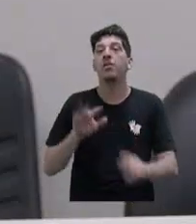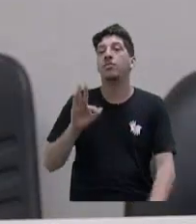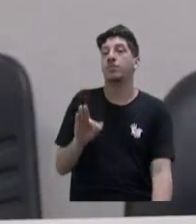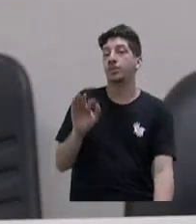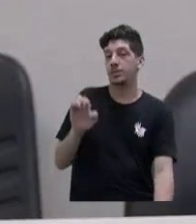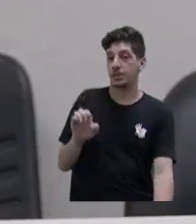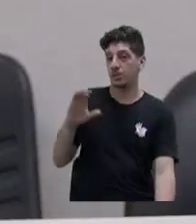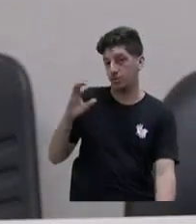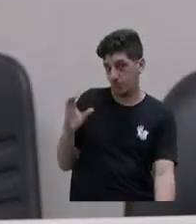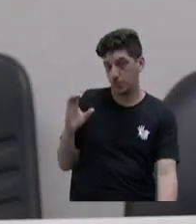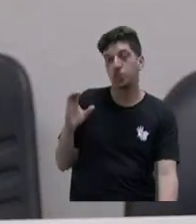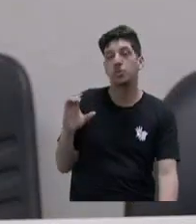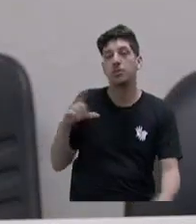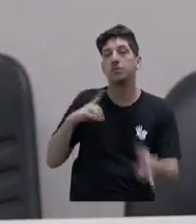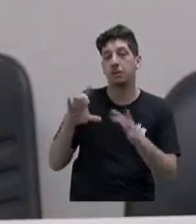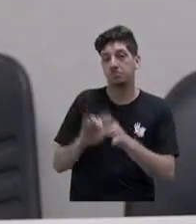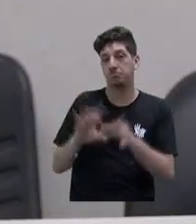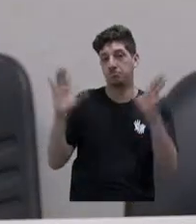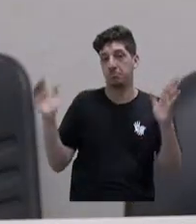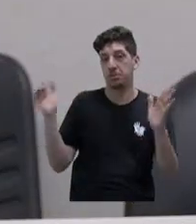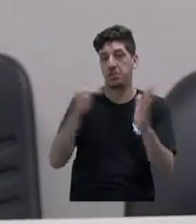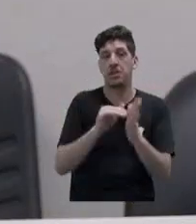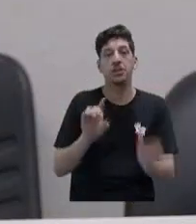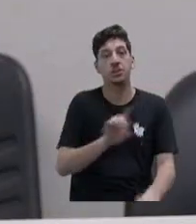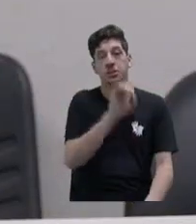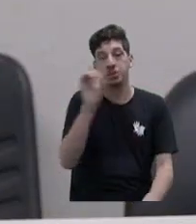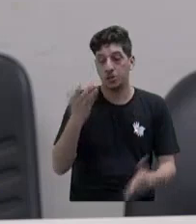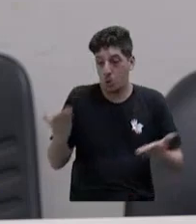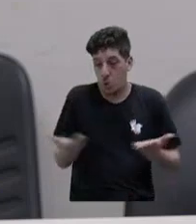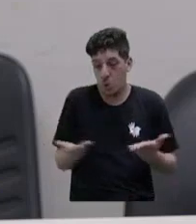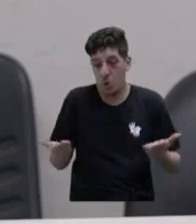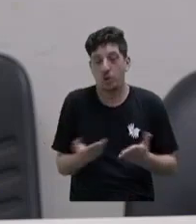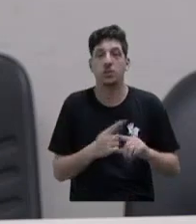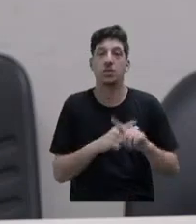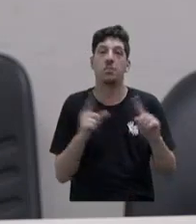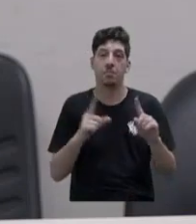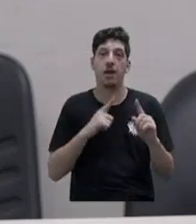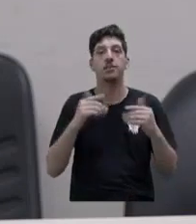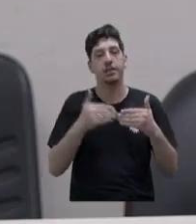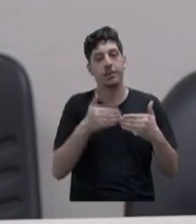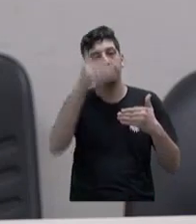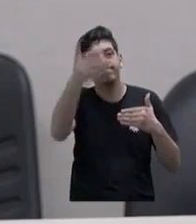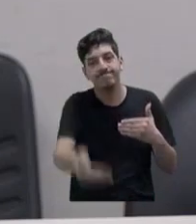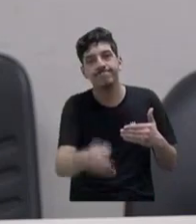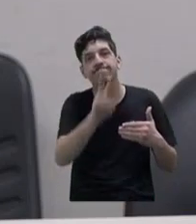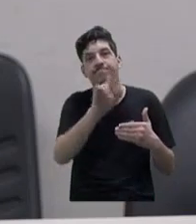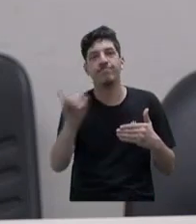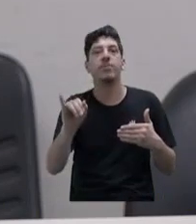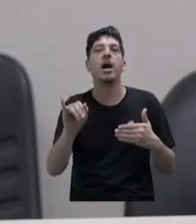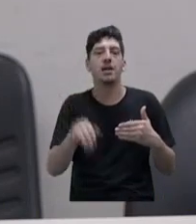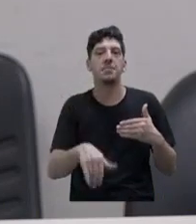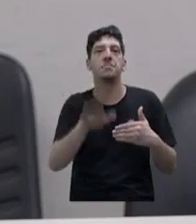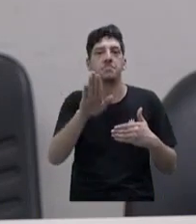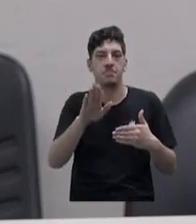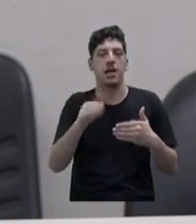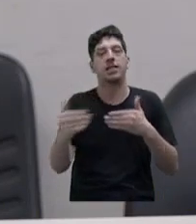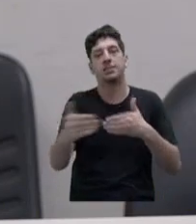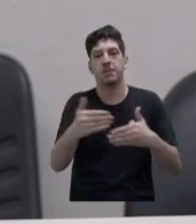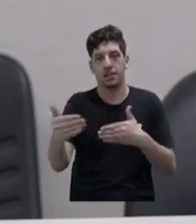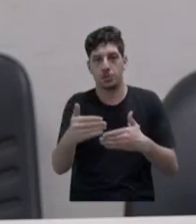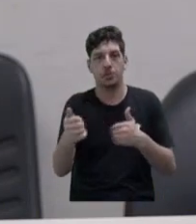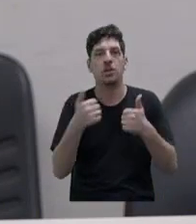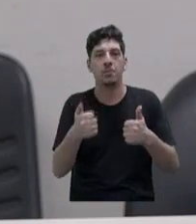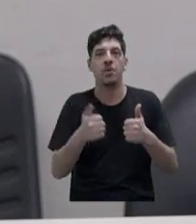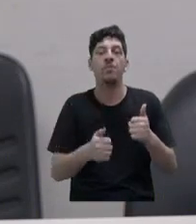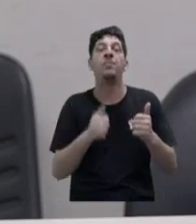Cultura está aberto até o dia de hoje, mas vai ser prorrogado, eu já anuncio aqui, o edital